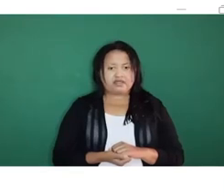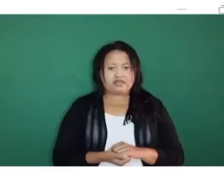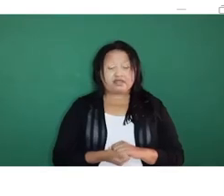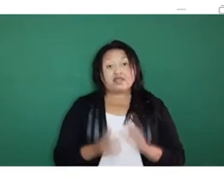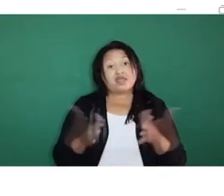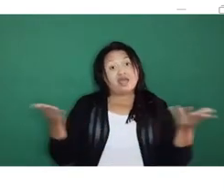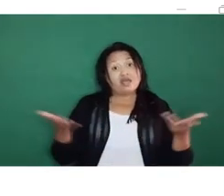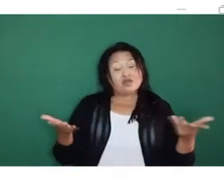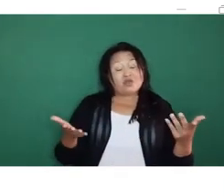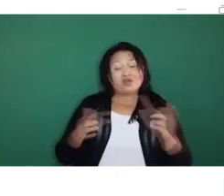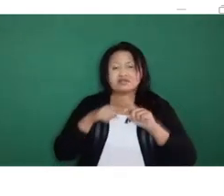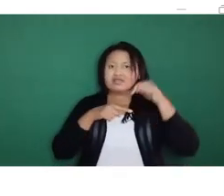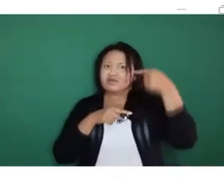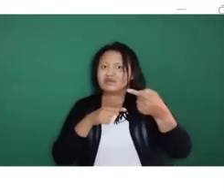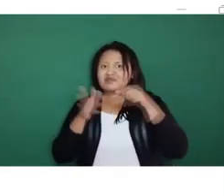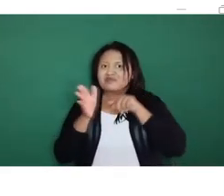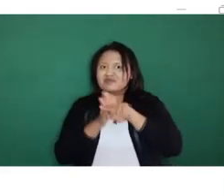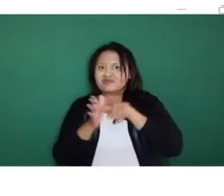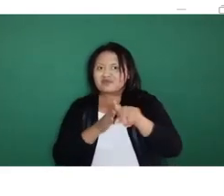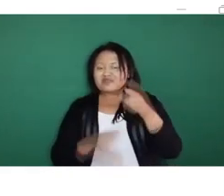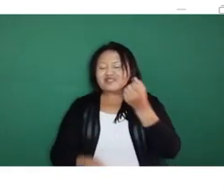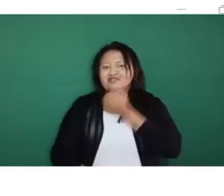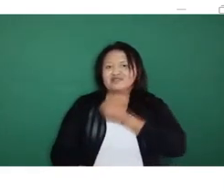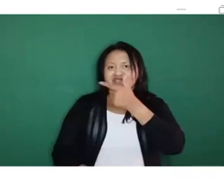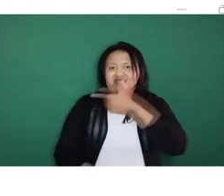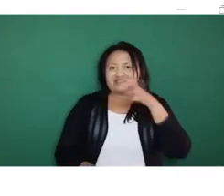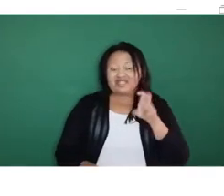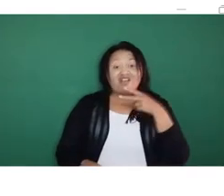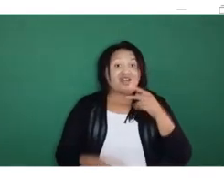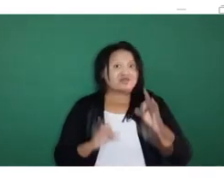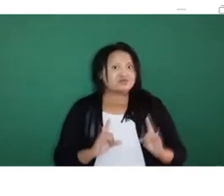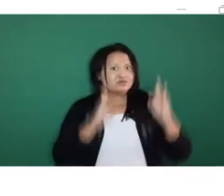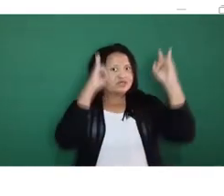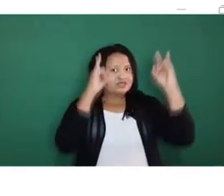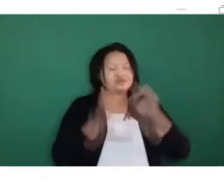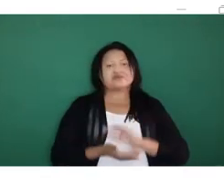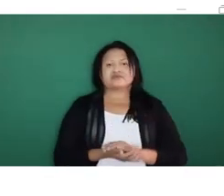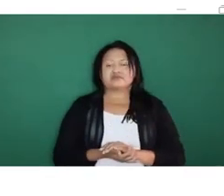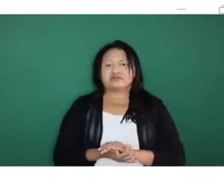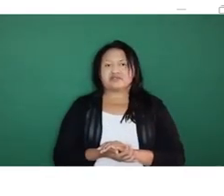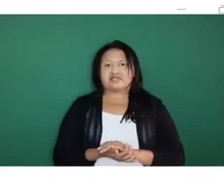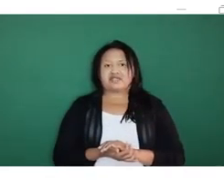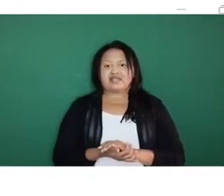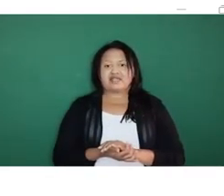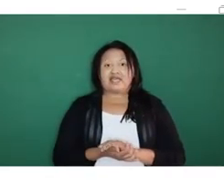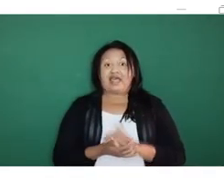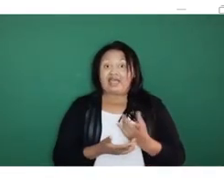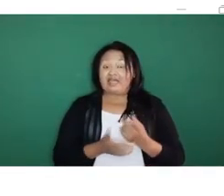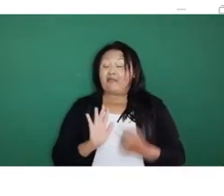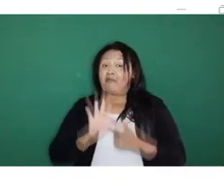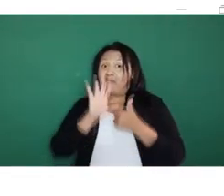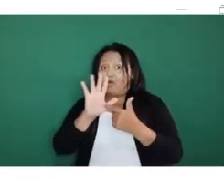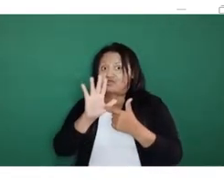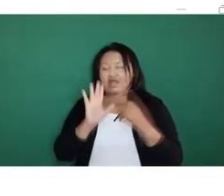agora vamos para a próxima Questão questão 25 então ele fala sobre um prédio da o tamanho desse prédio da altura